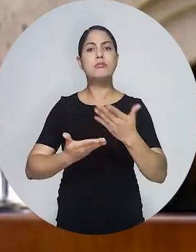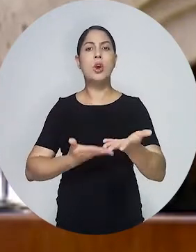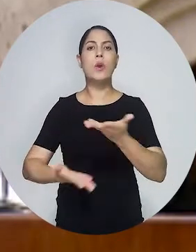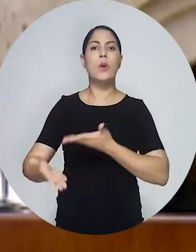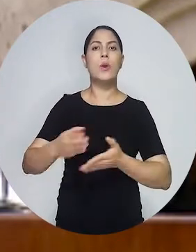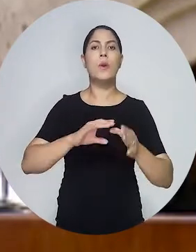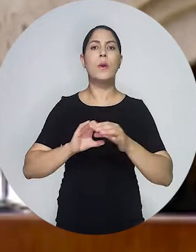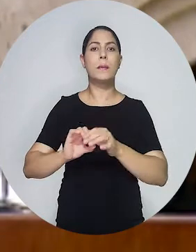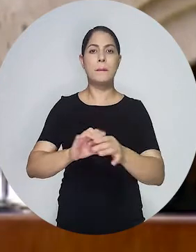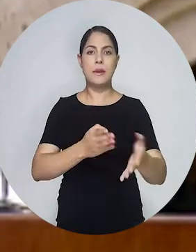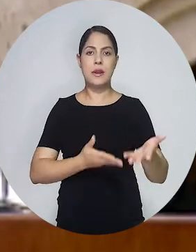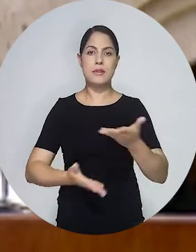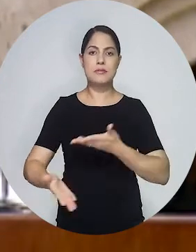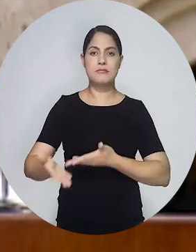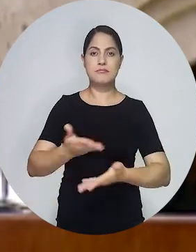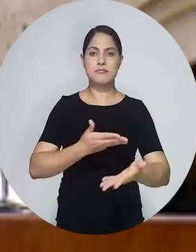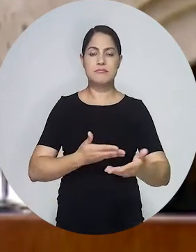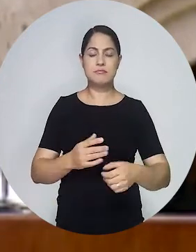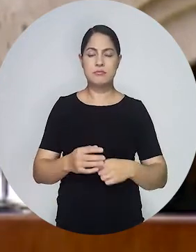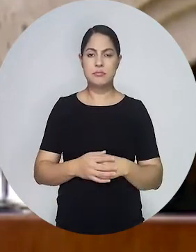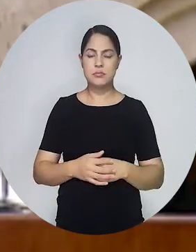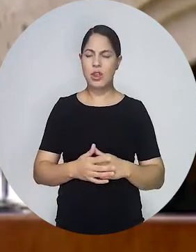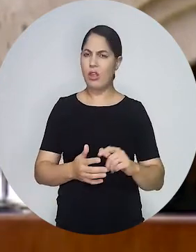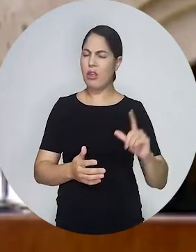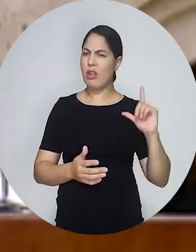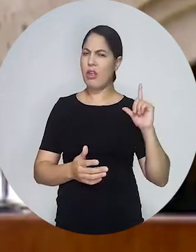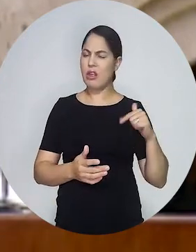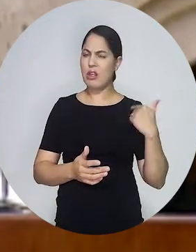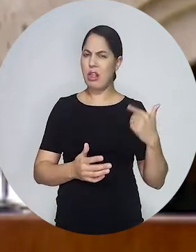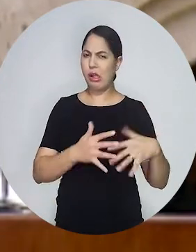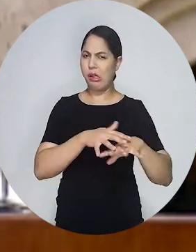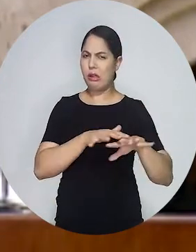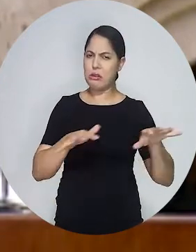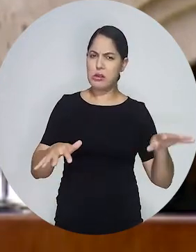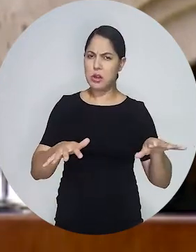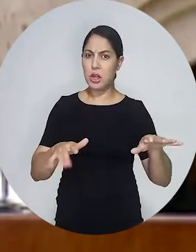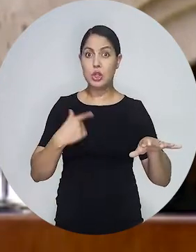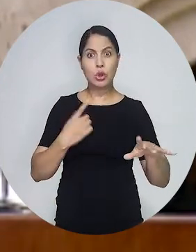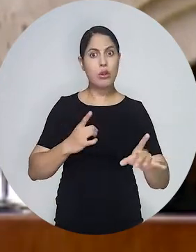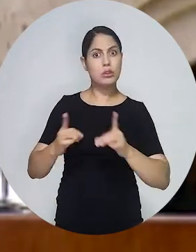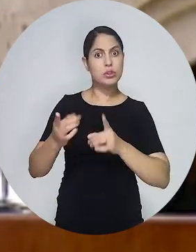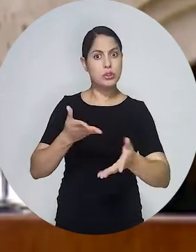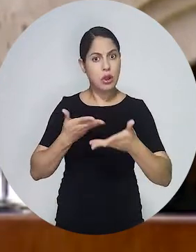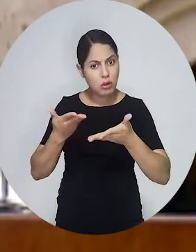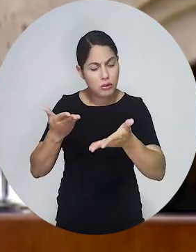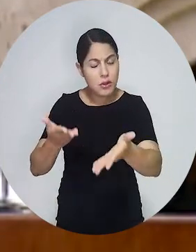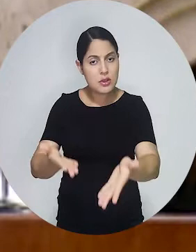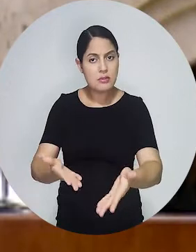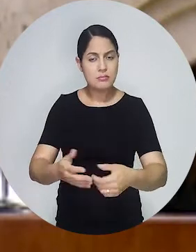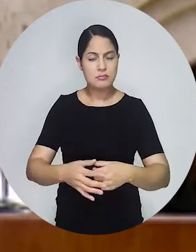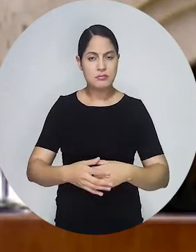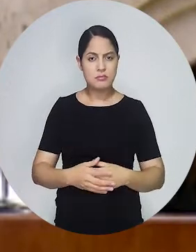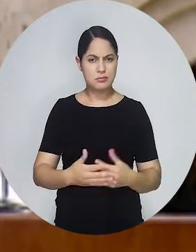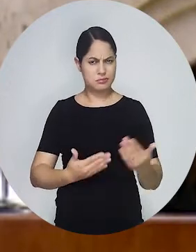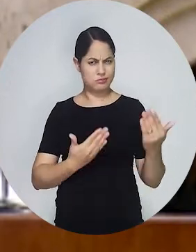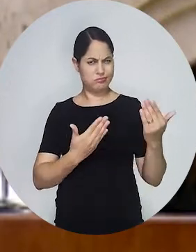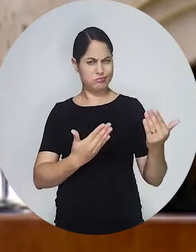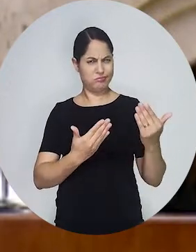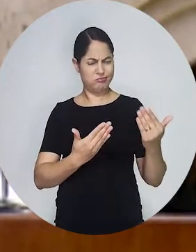cooperação. Onde havia fragmentação, oferecemos o diálogo. E onde